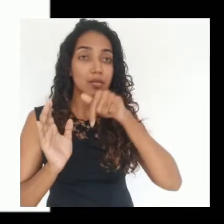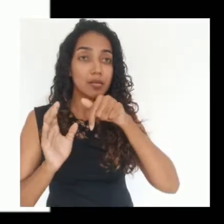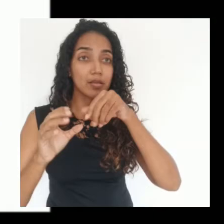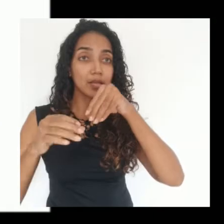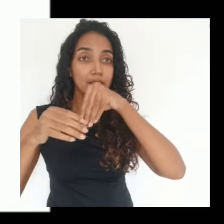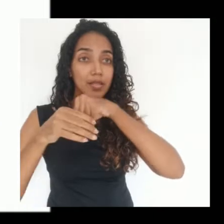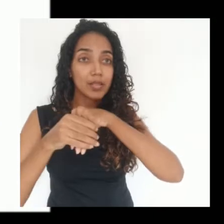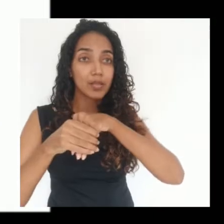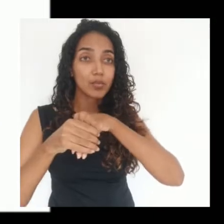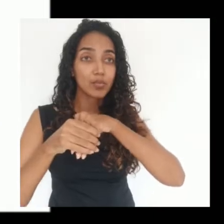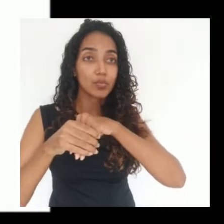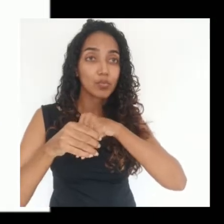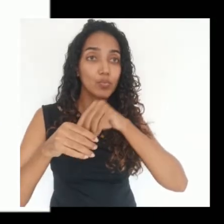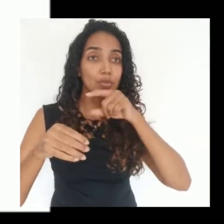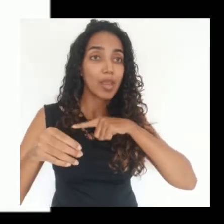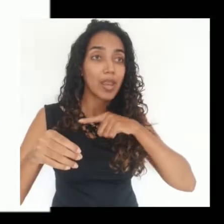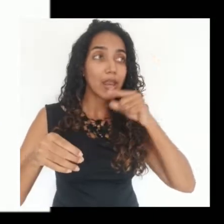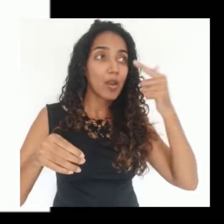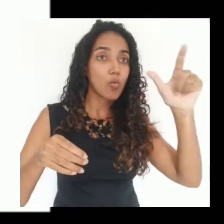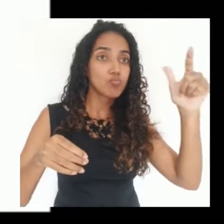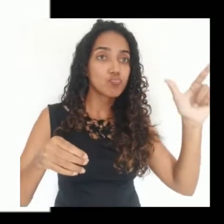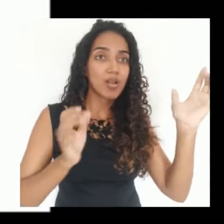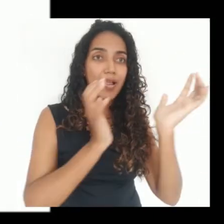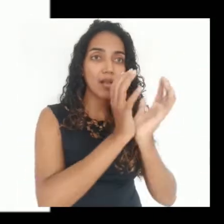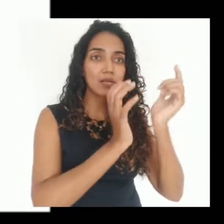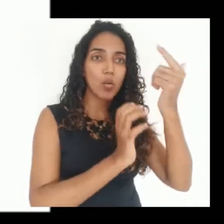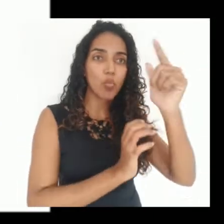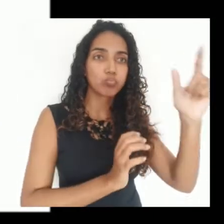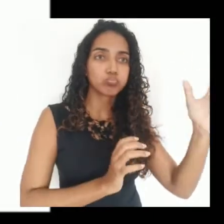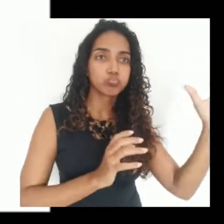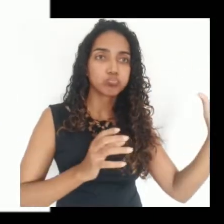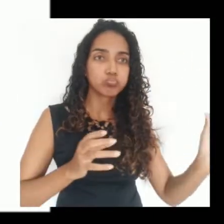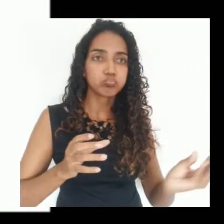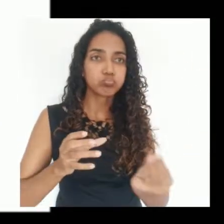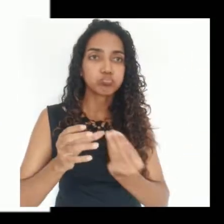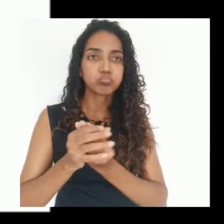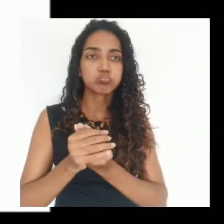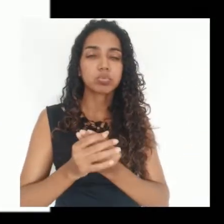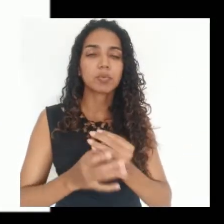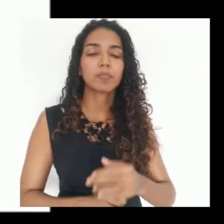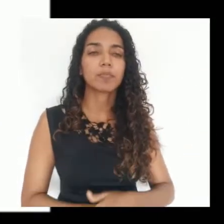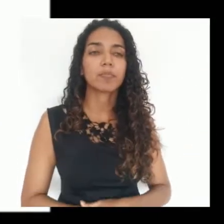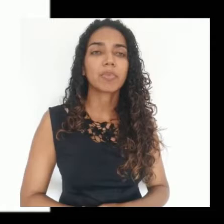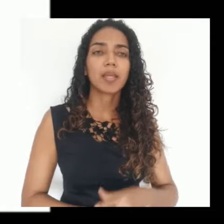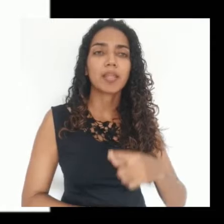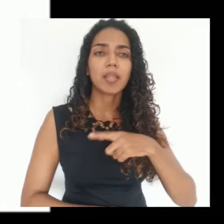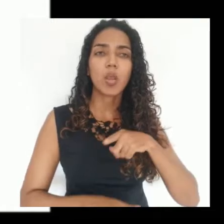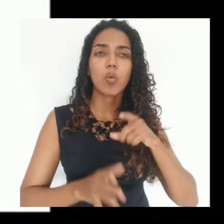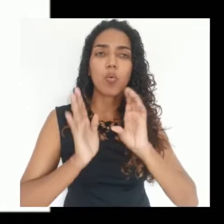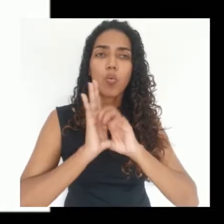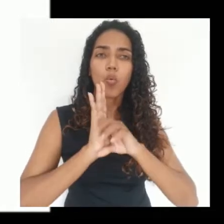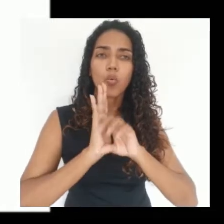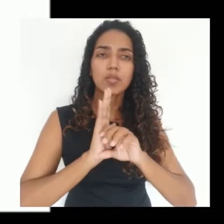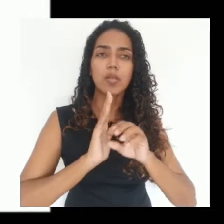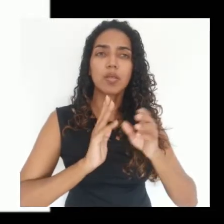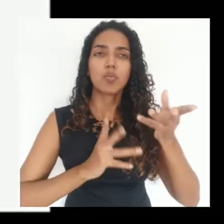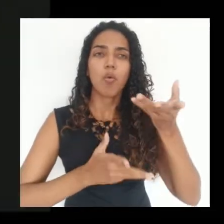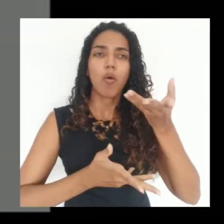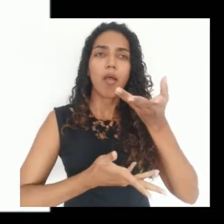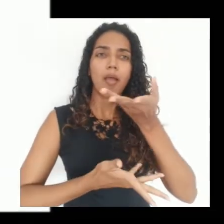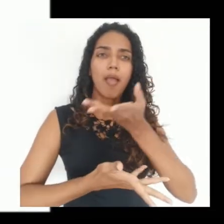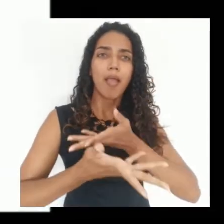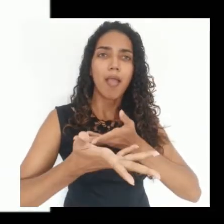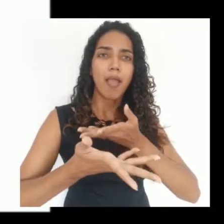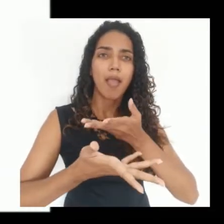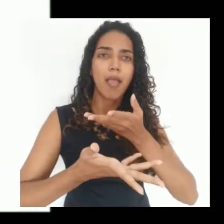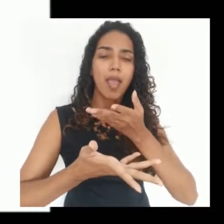por, por outras classes. Existe uma relação que a gente chama de todo e parte. Vocês vão entender um pouco melhor